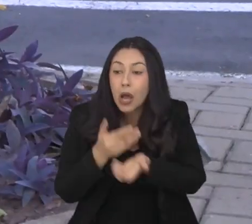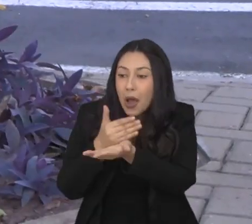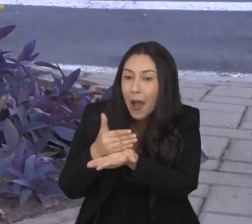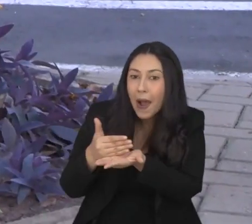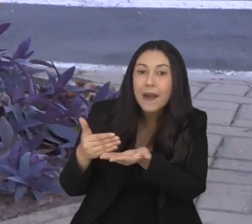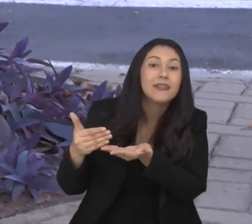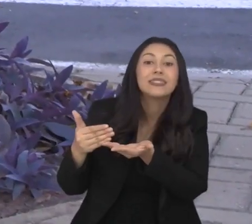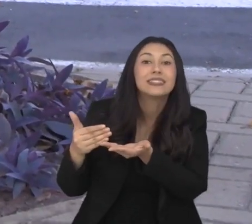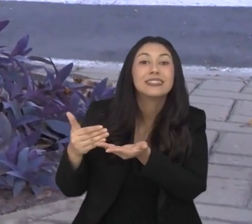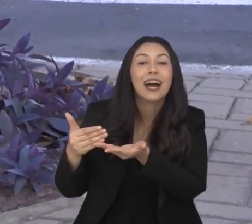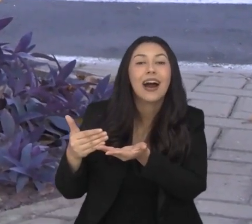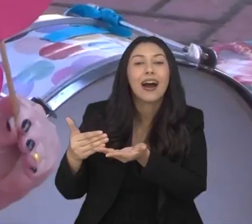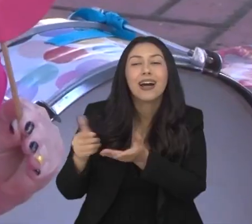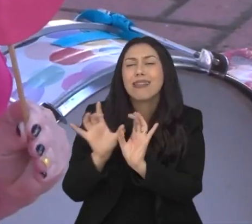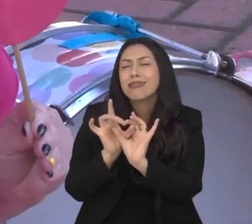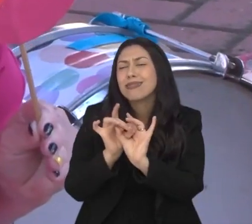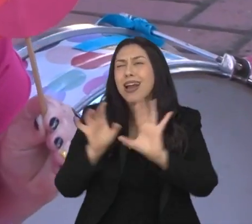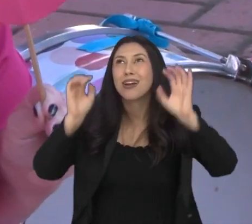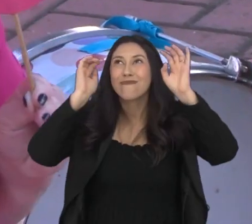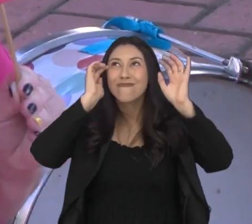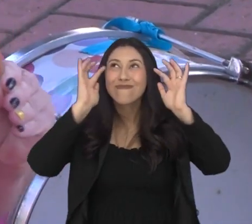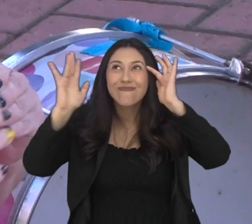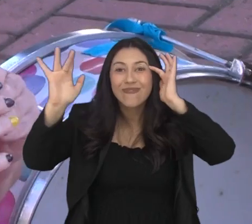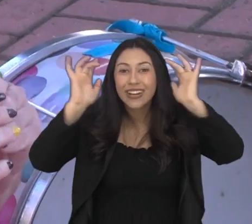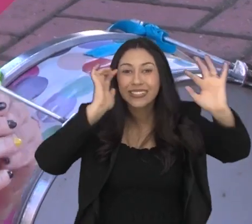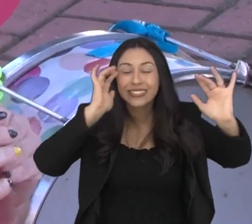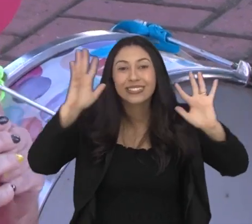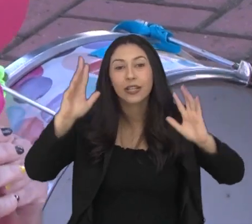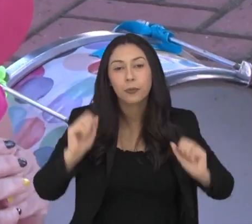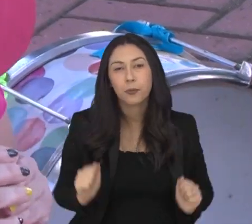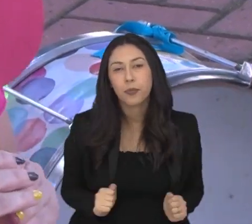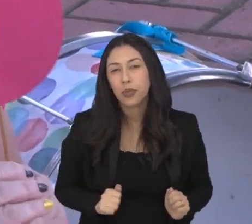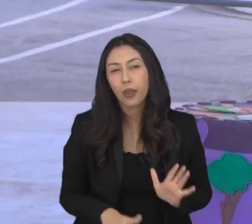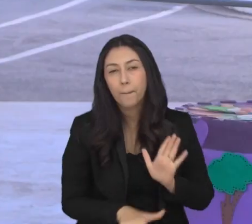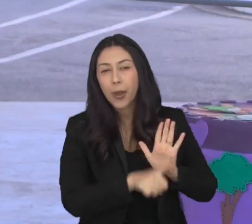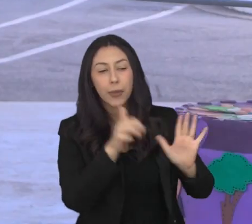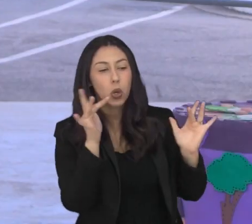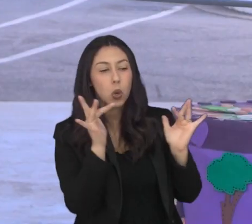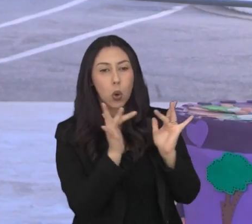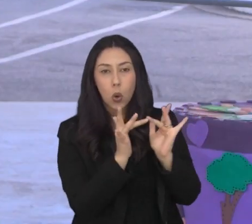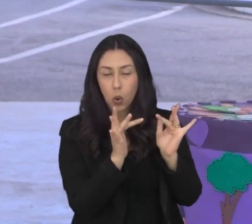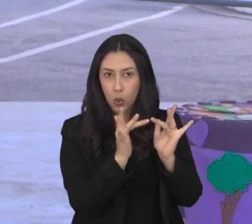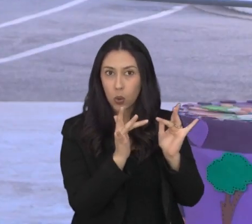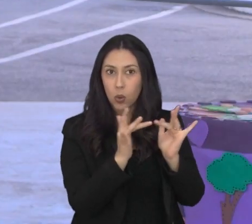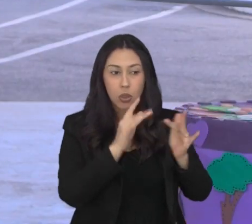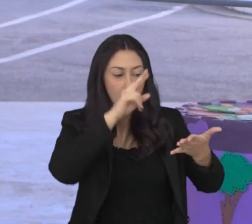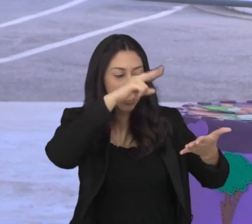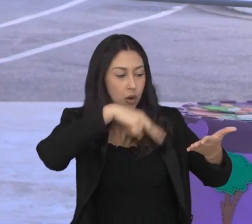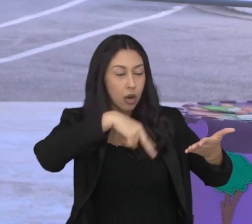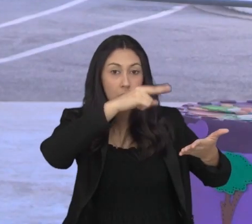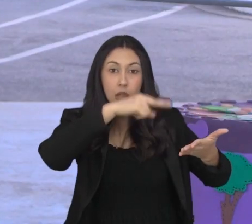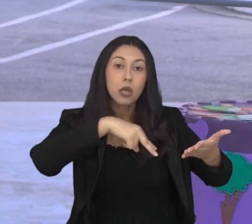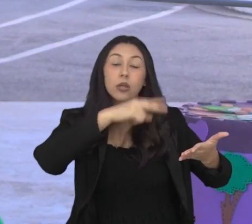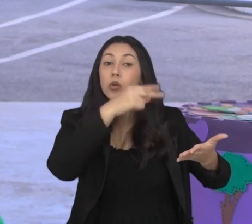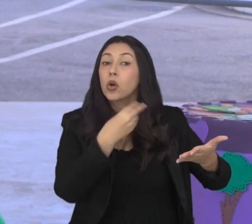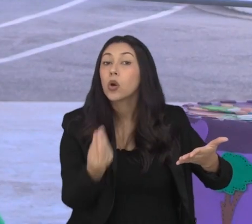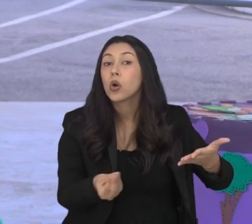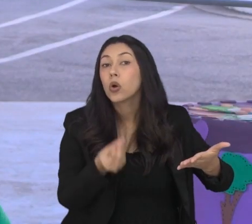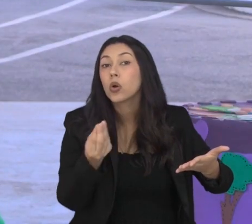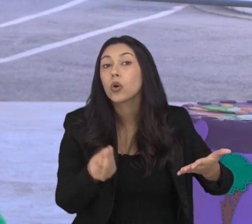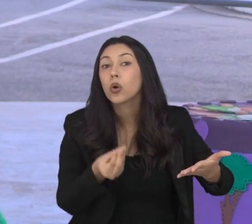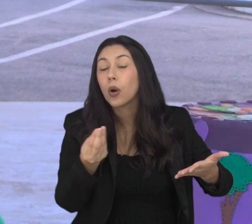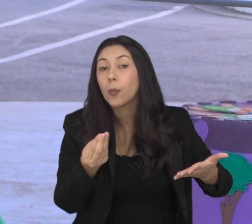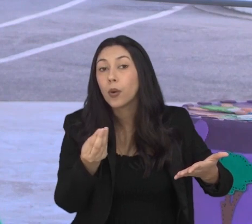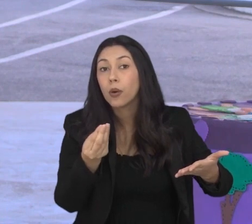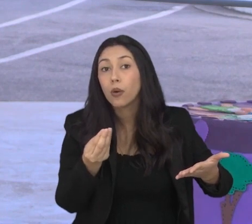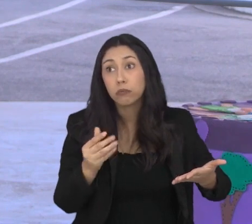e do Era Uma Vez, é deixar a imaginação fluir. O primeiro contato da criança com a leitura